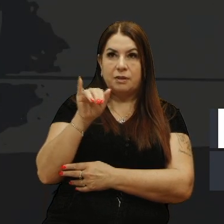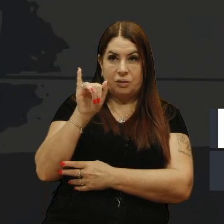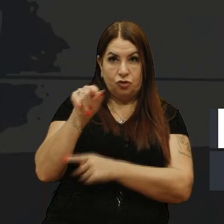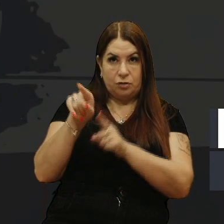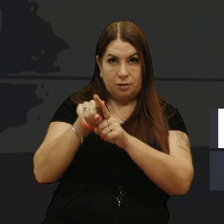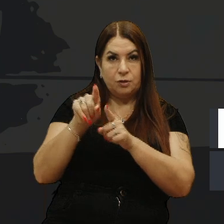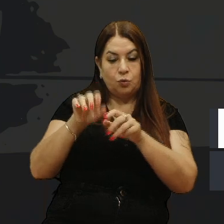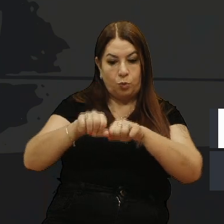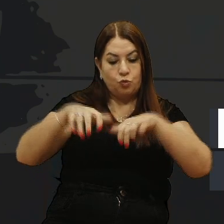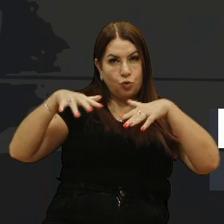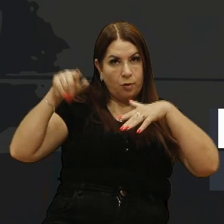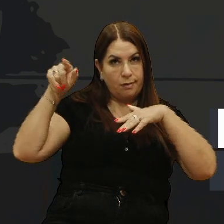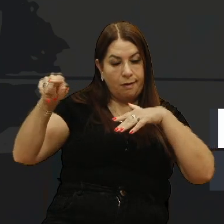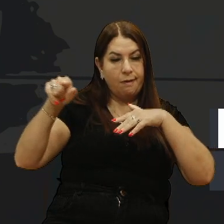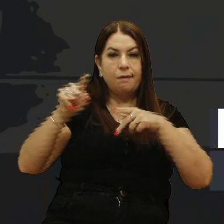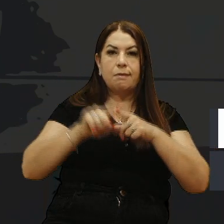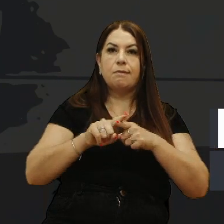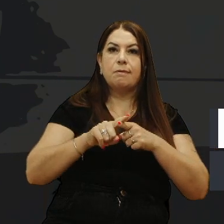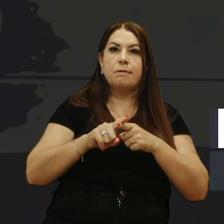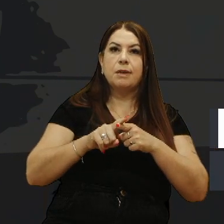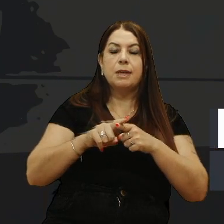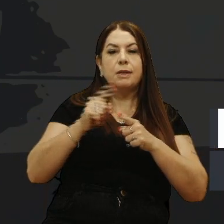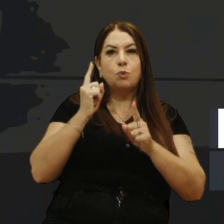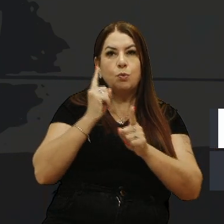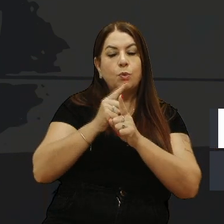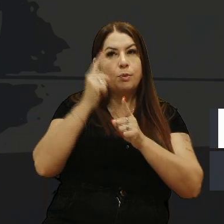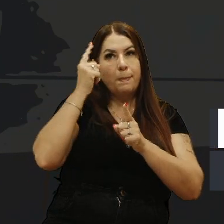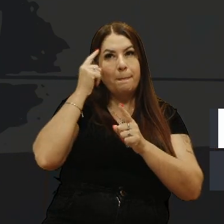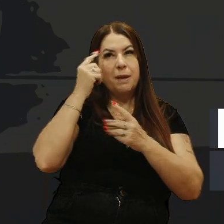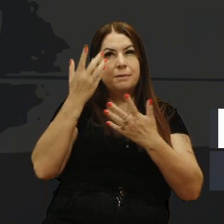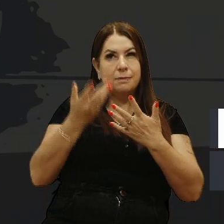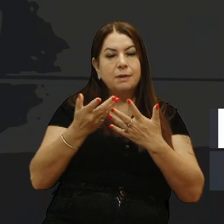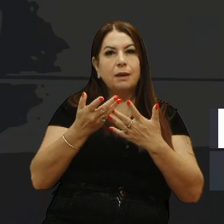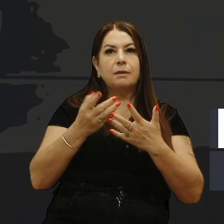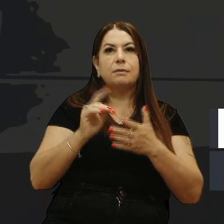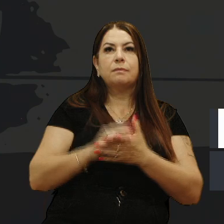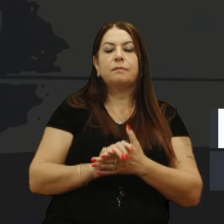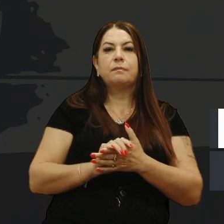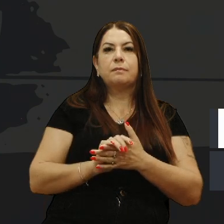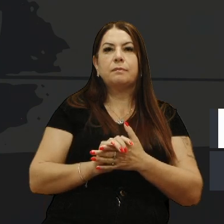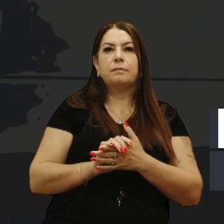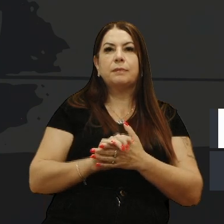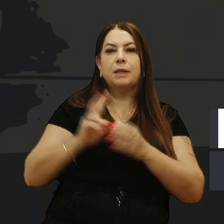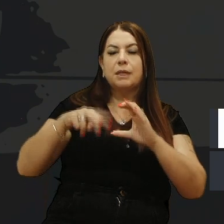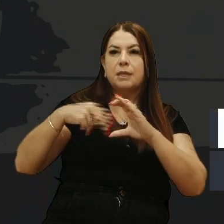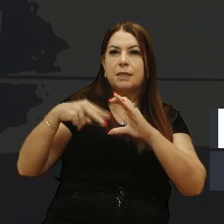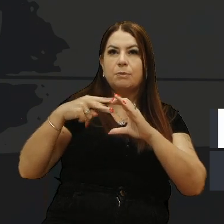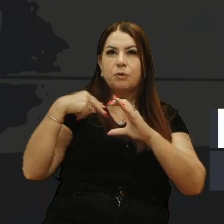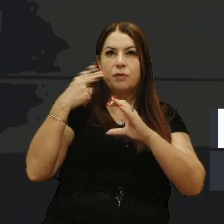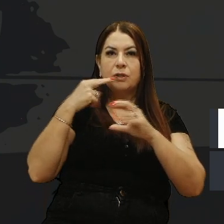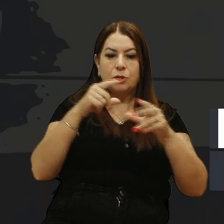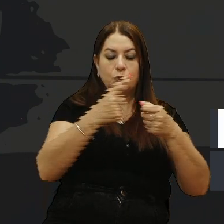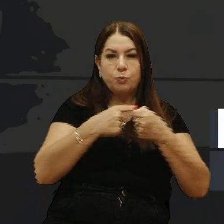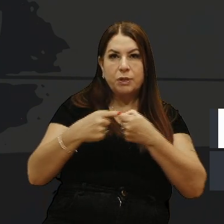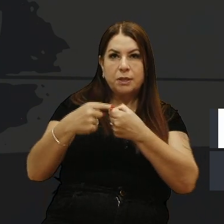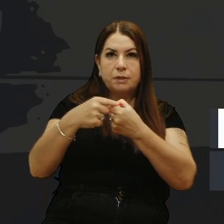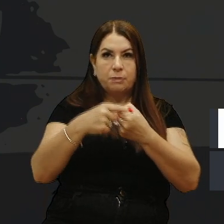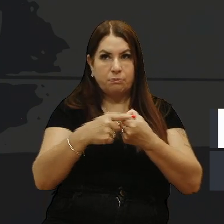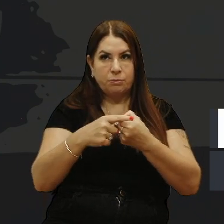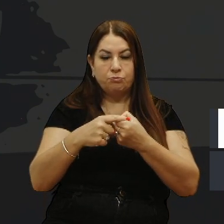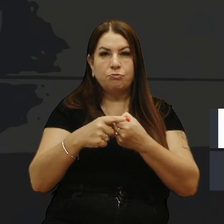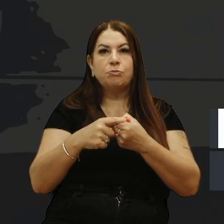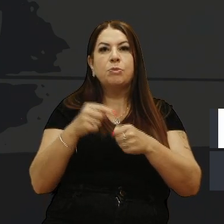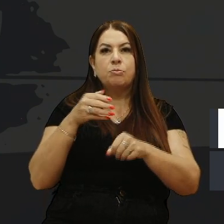Intercity. E ele é um encontro pensado exclusivamente para as câmaras de vereadores dos municípios.